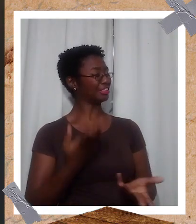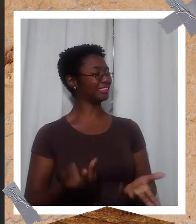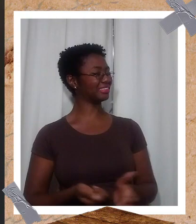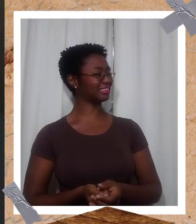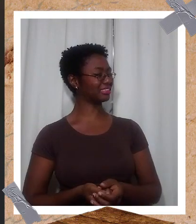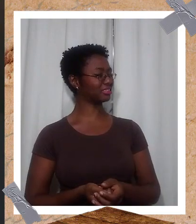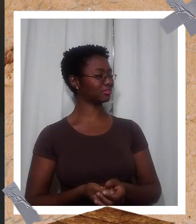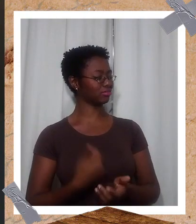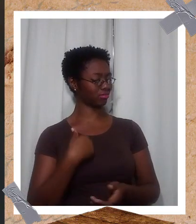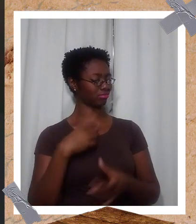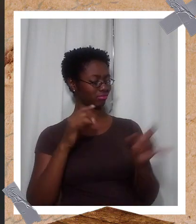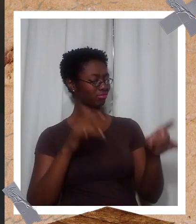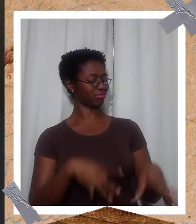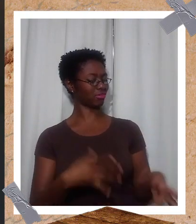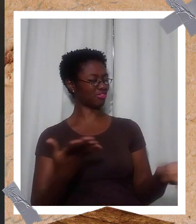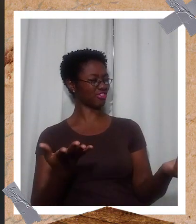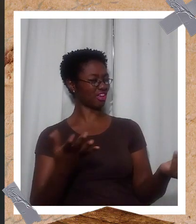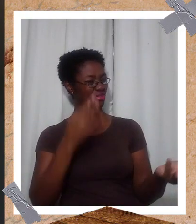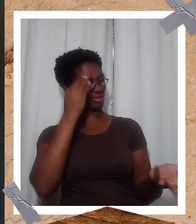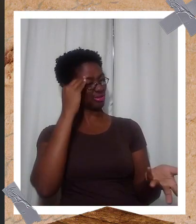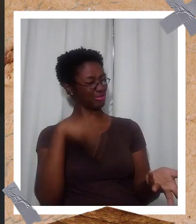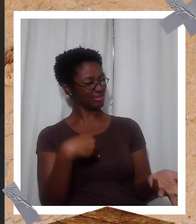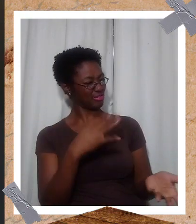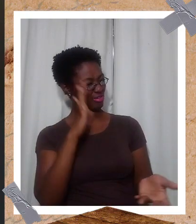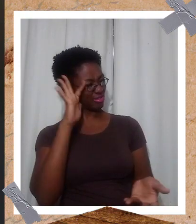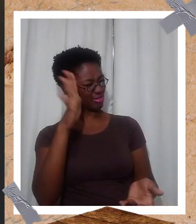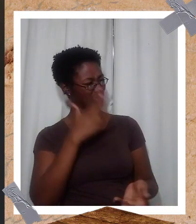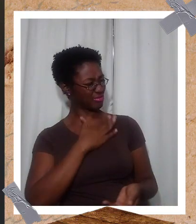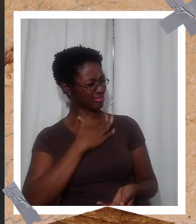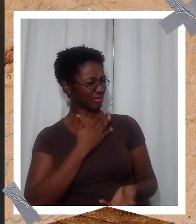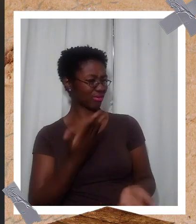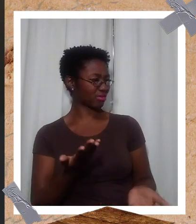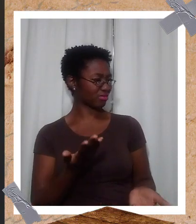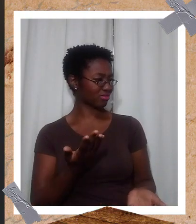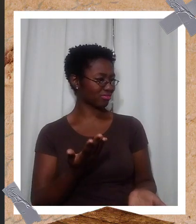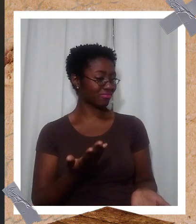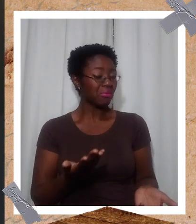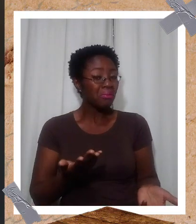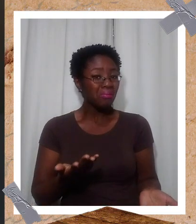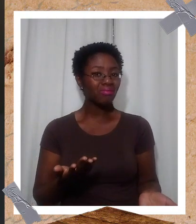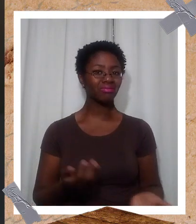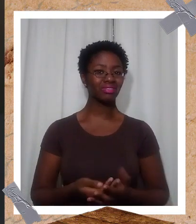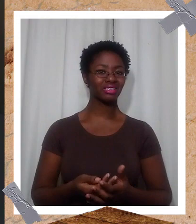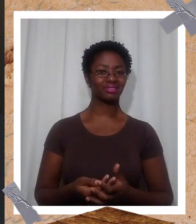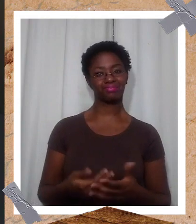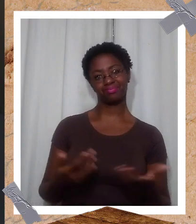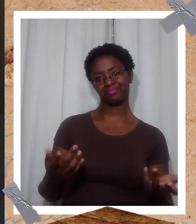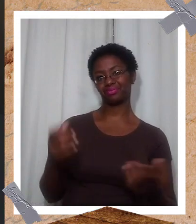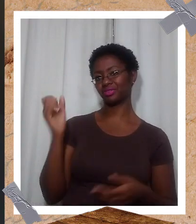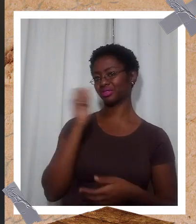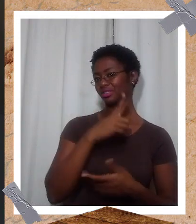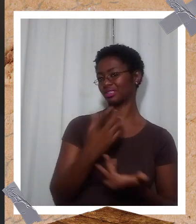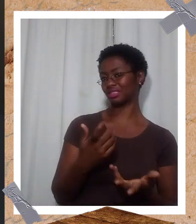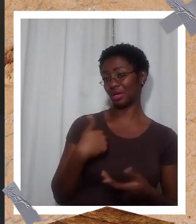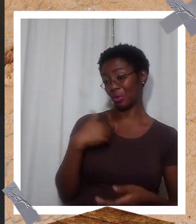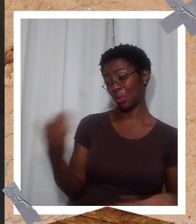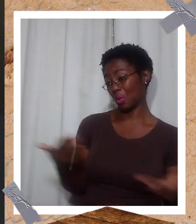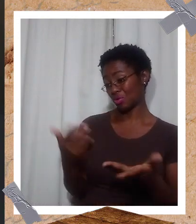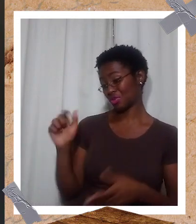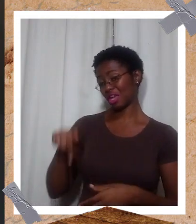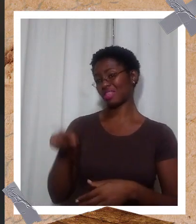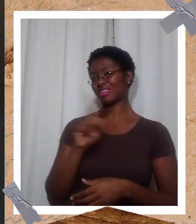eu desistisse ali naquele momento, assim, agora eu não estaria aqui conversando com pessoas incríveis, com pessoas